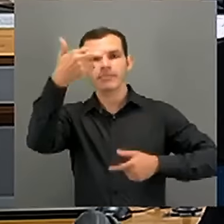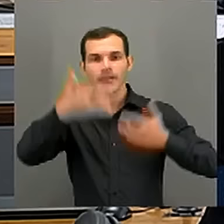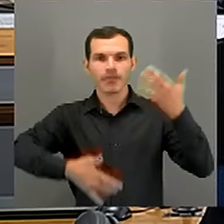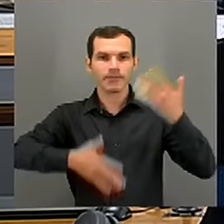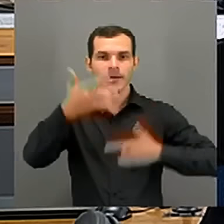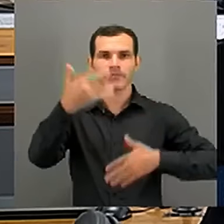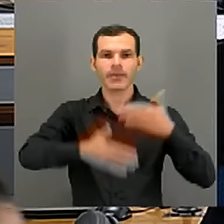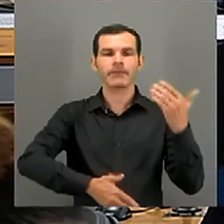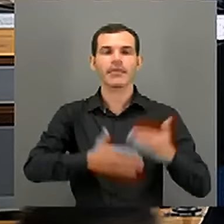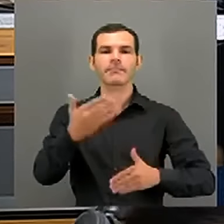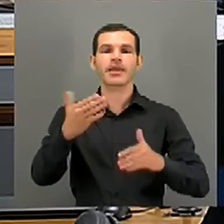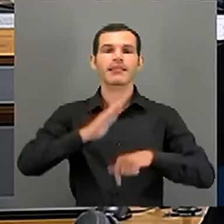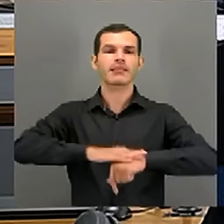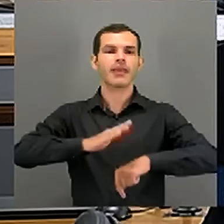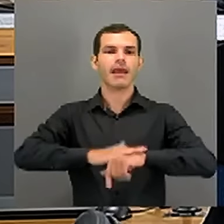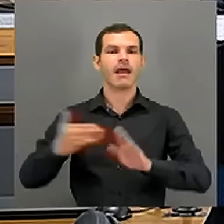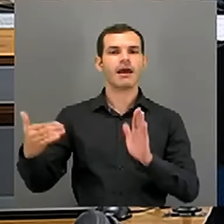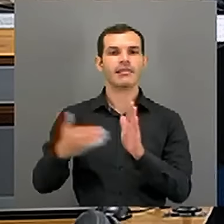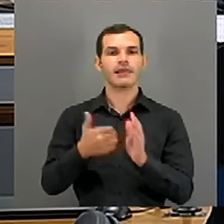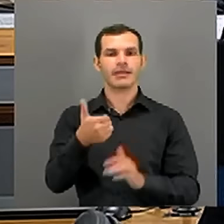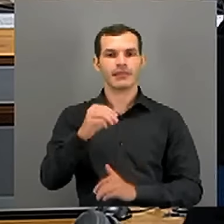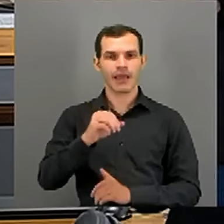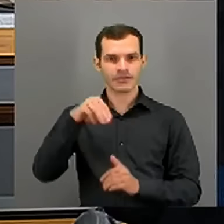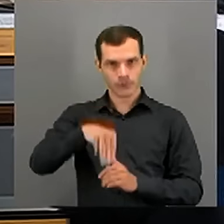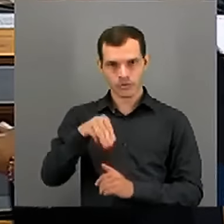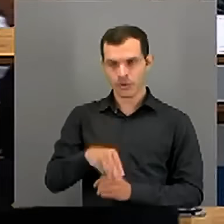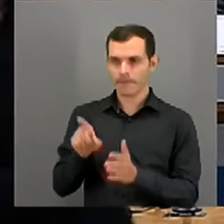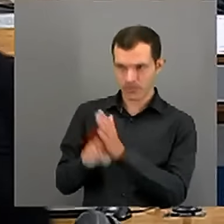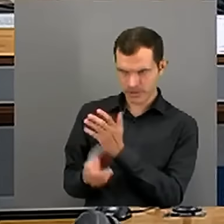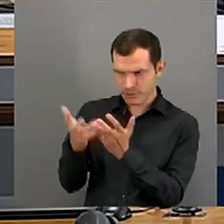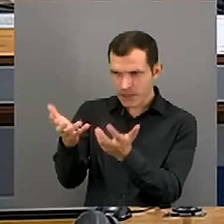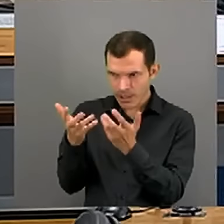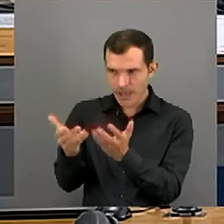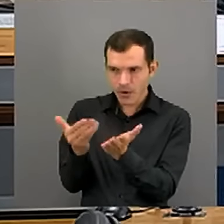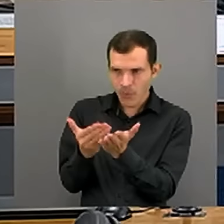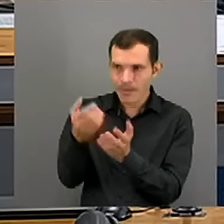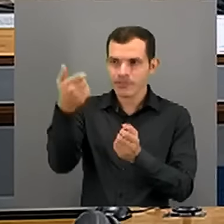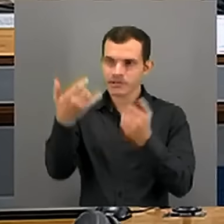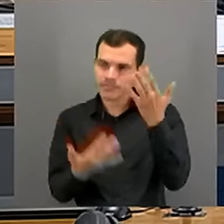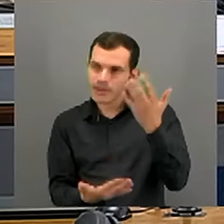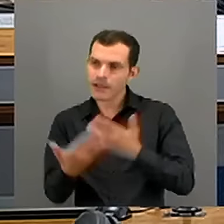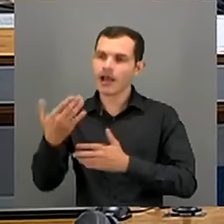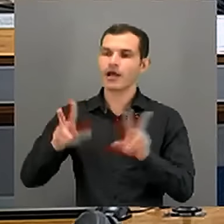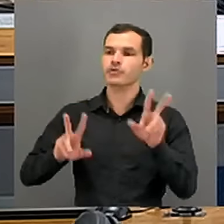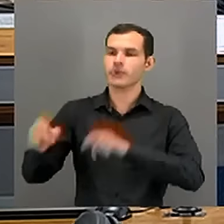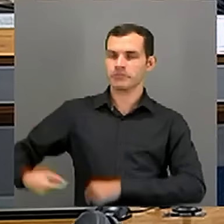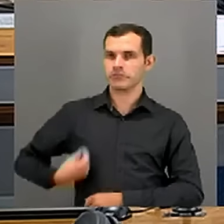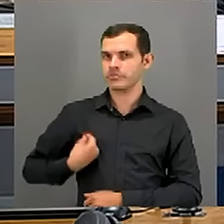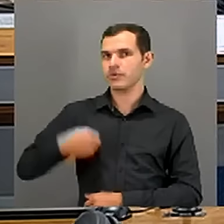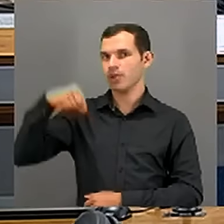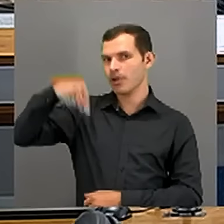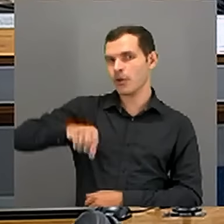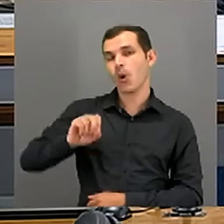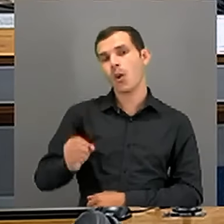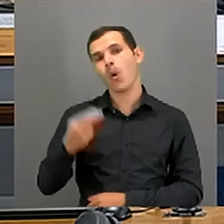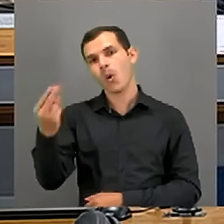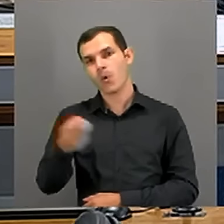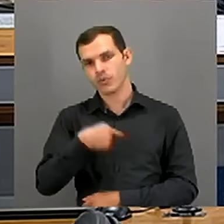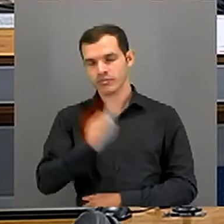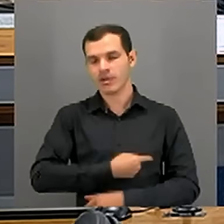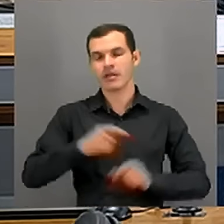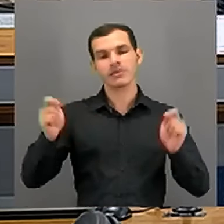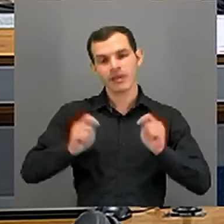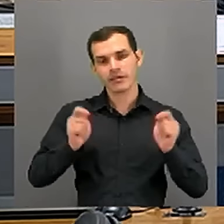até 10 minutos, se o senhor quer fazer a explanação inicial de sua presença aqui, ou já podemos iniciar